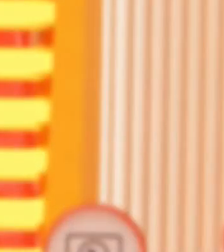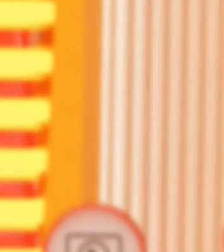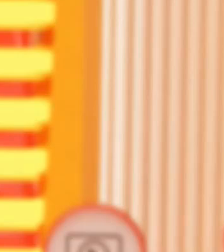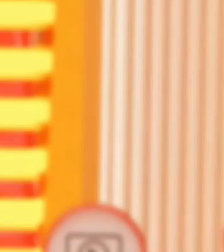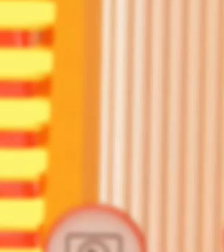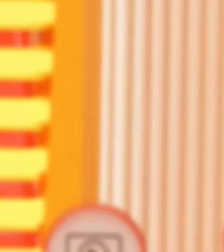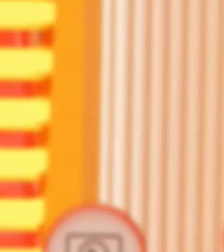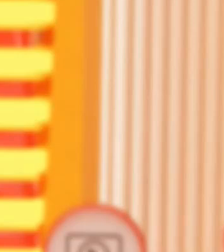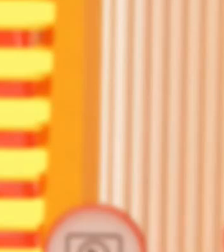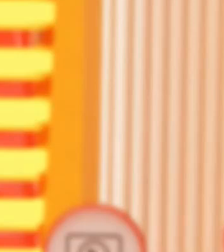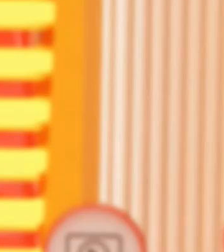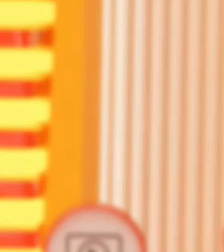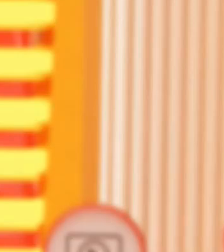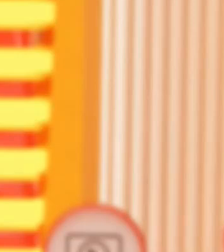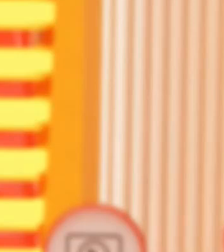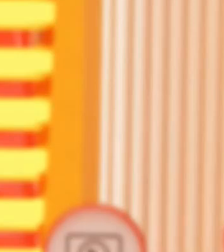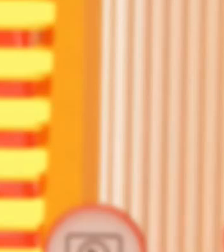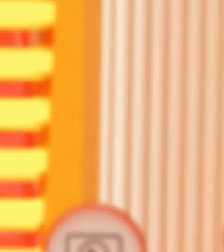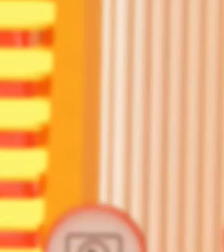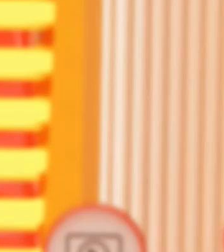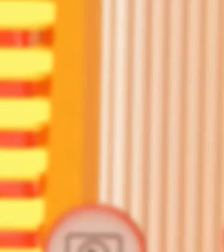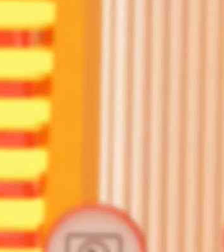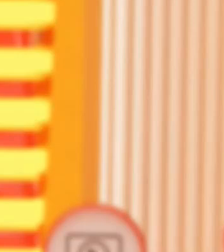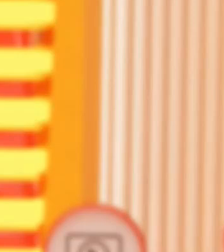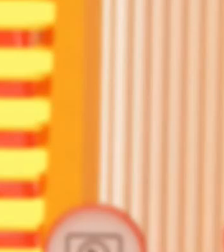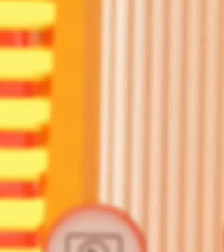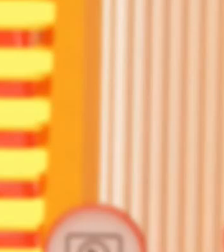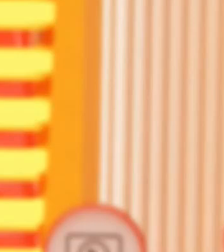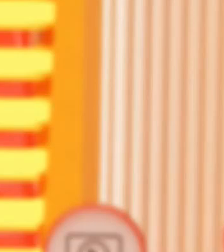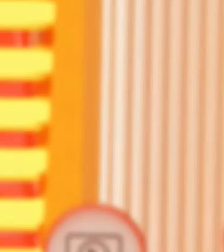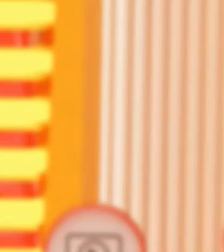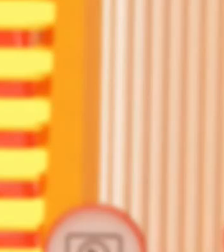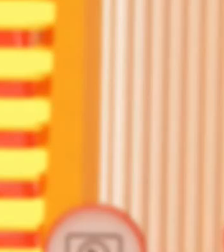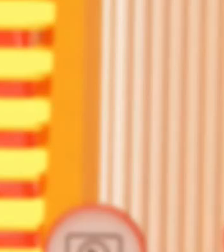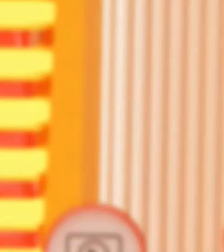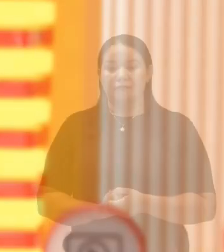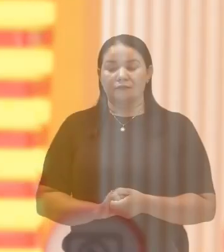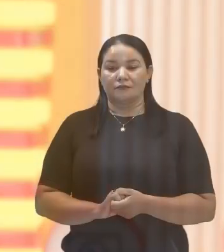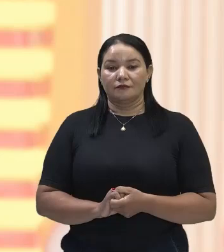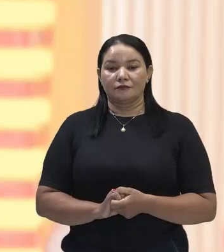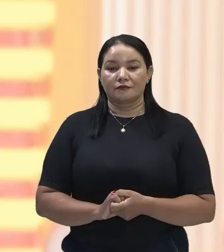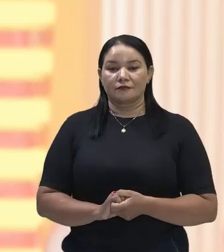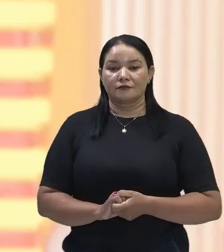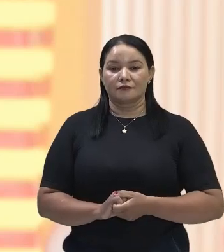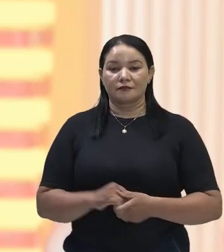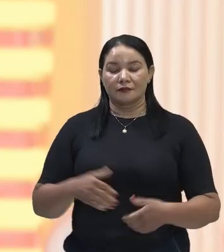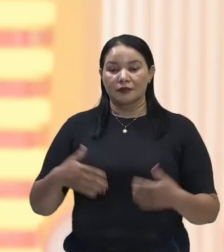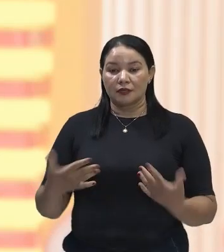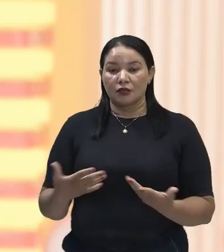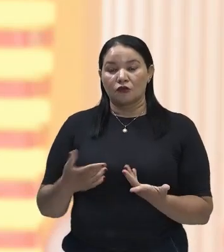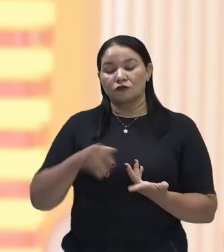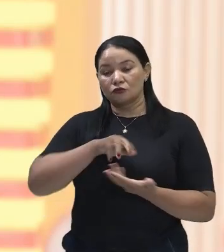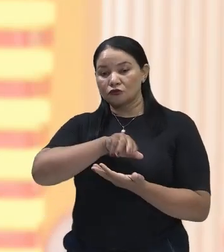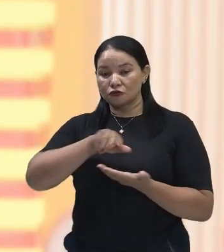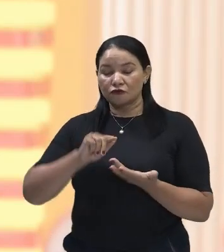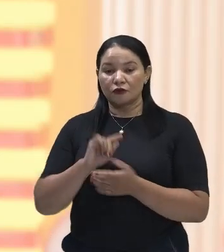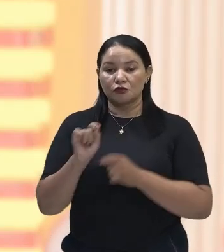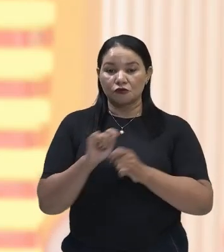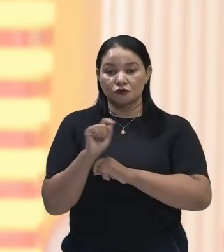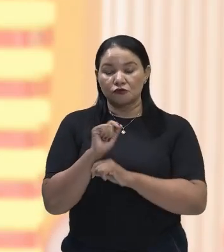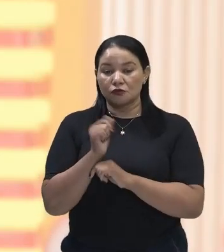automobilística. E claro que isso também vai trazer benefícios para a infraestrutura do Brasil, principalmente